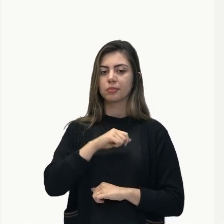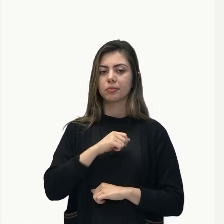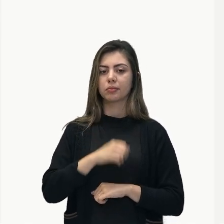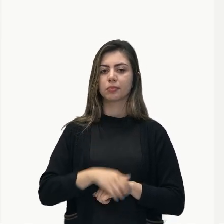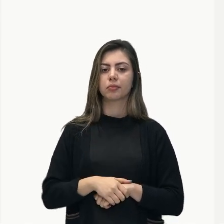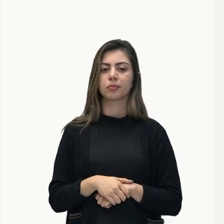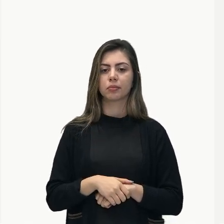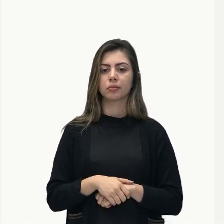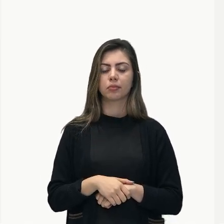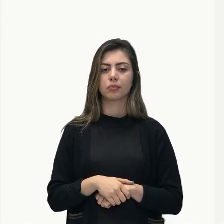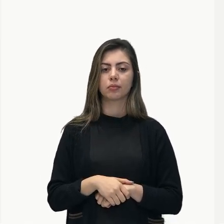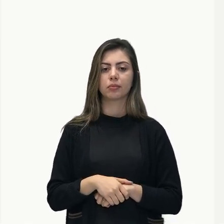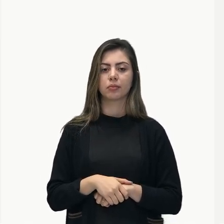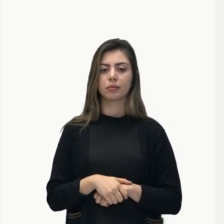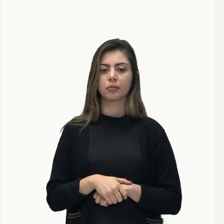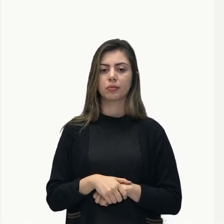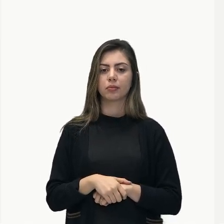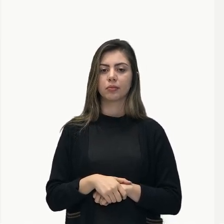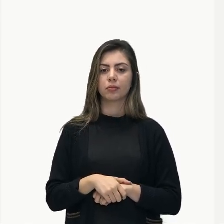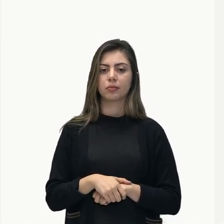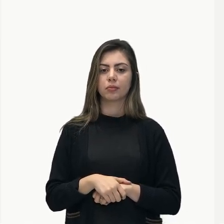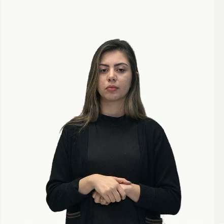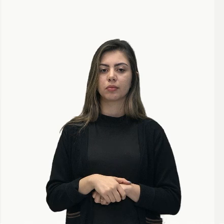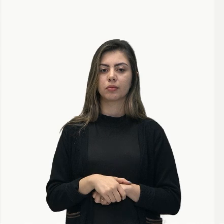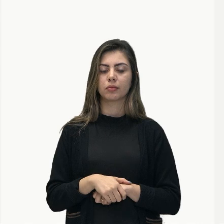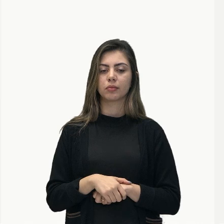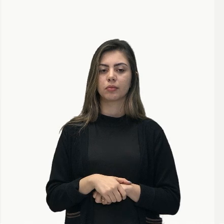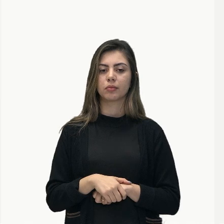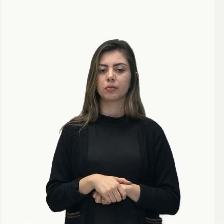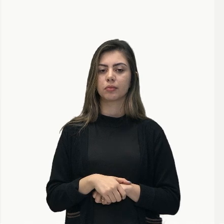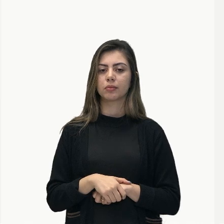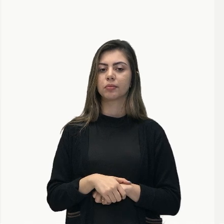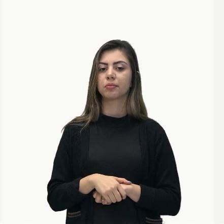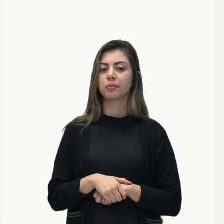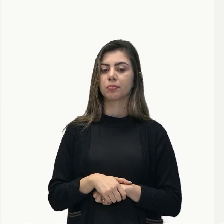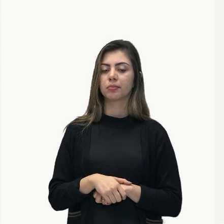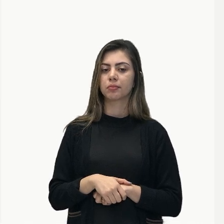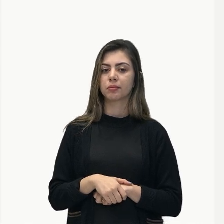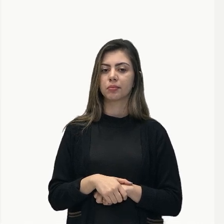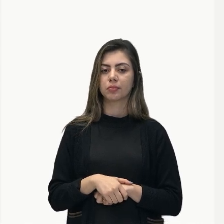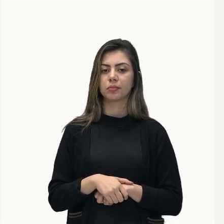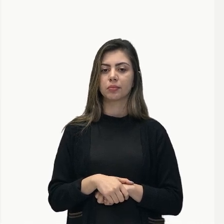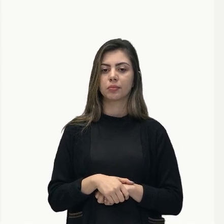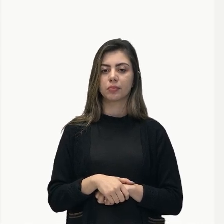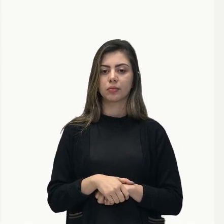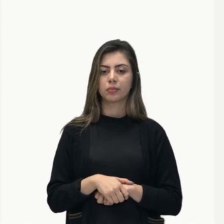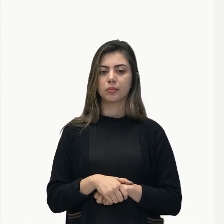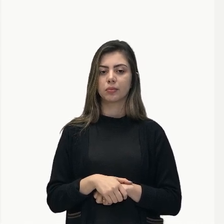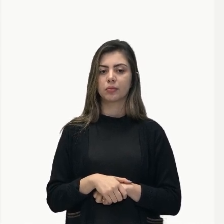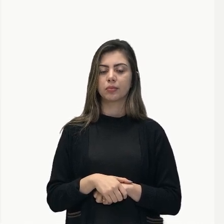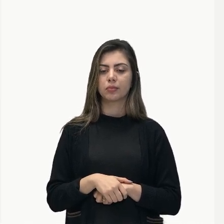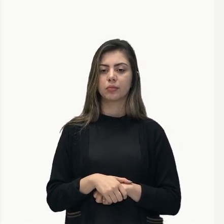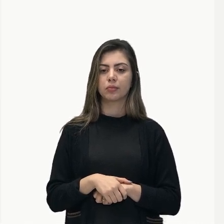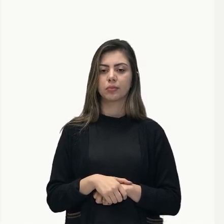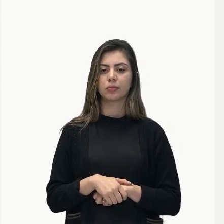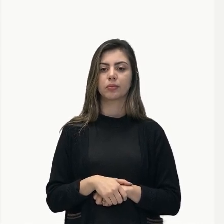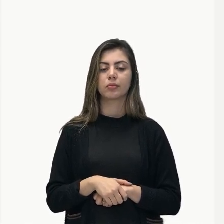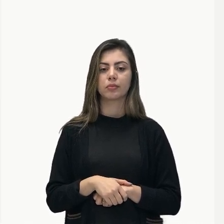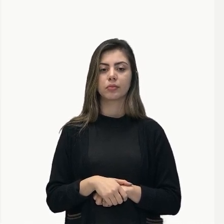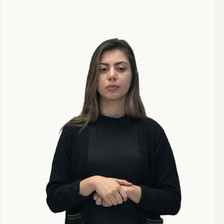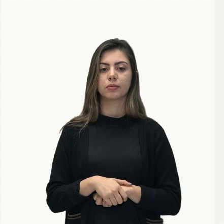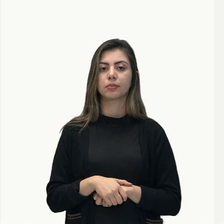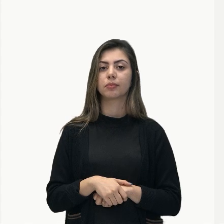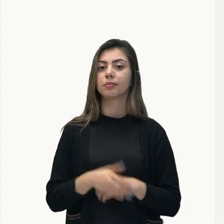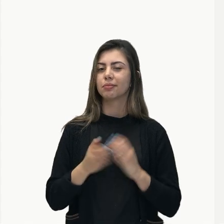terminação ia, a los demás verbos, la E de la terminação sigue em todas as personas. E aí eu mostrei